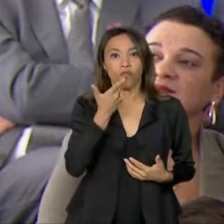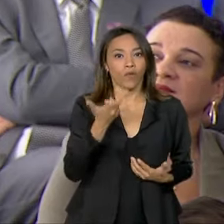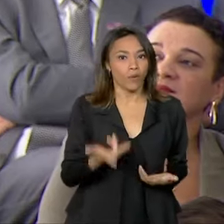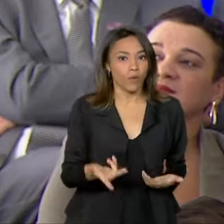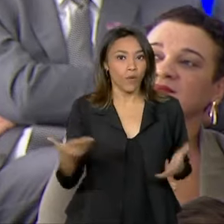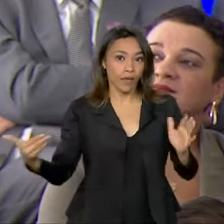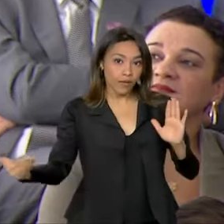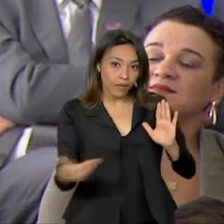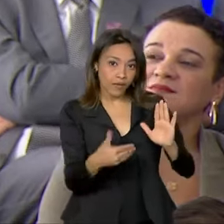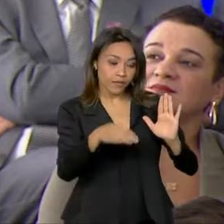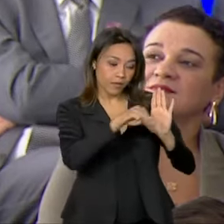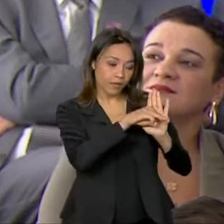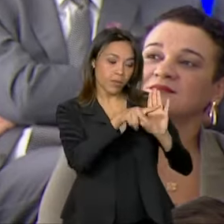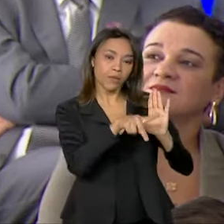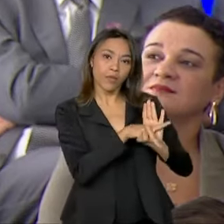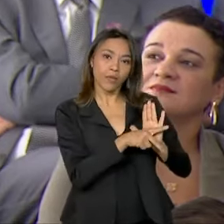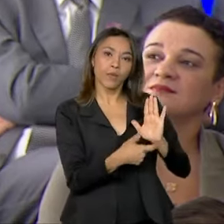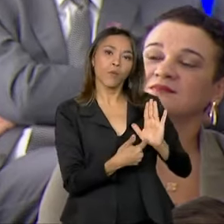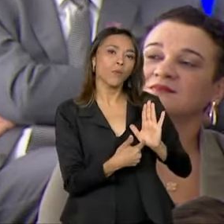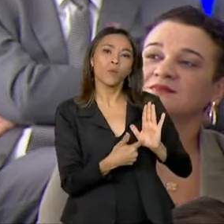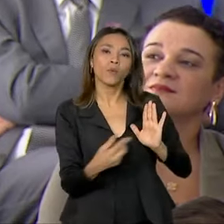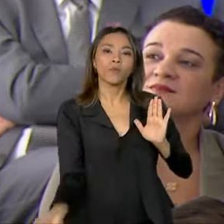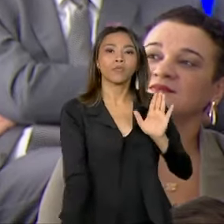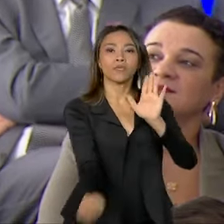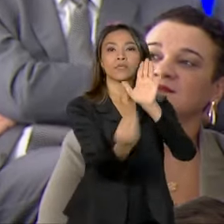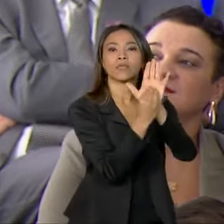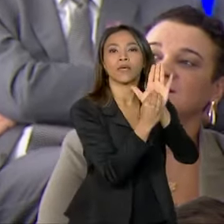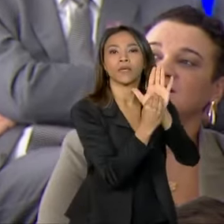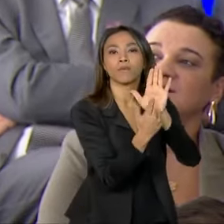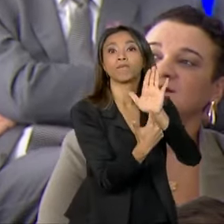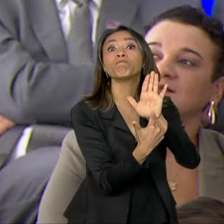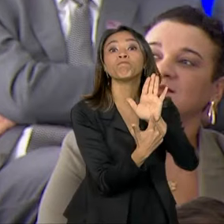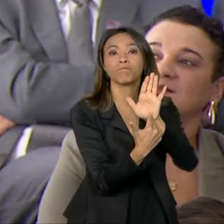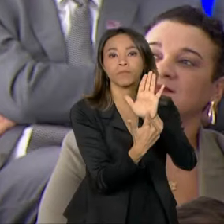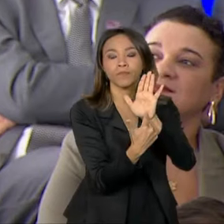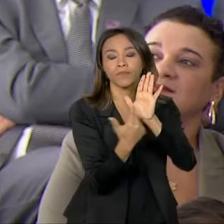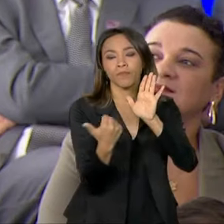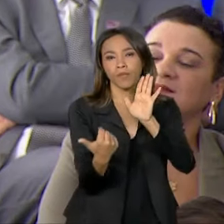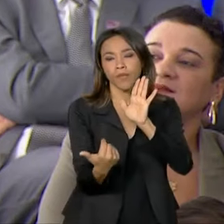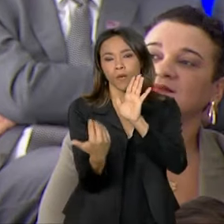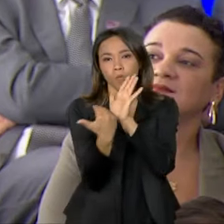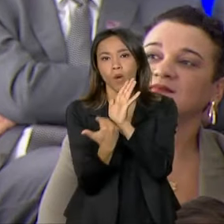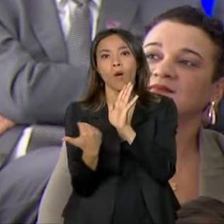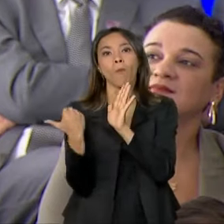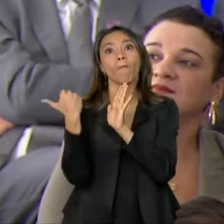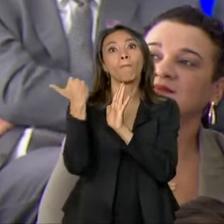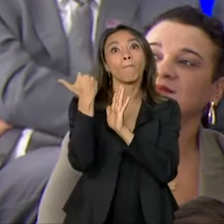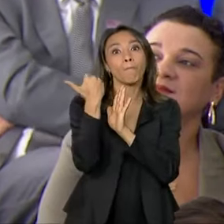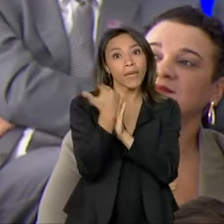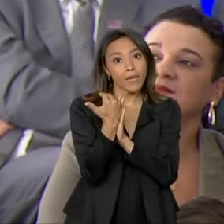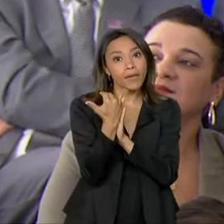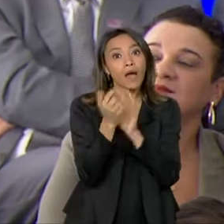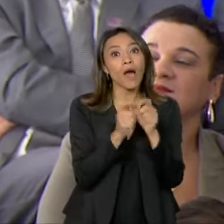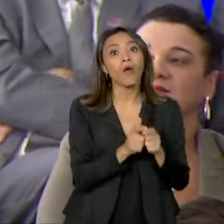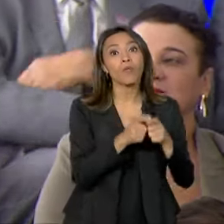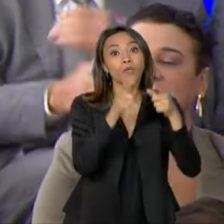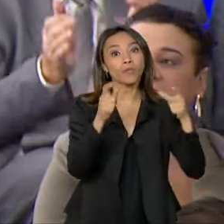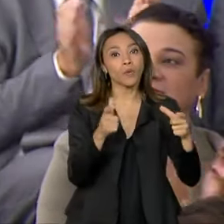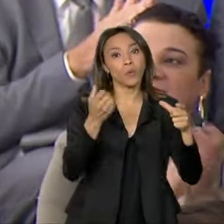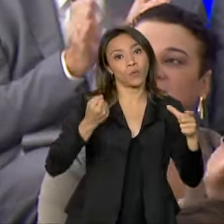medida provisória está incluído um aumento de pessoas no programa Pé de Meia.